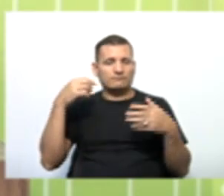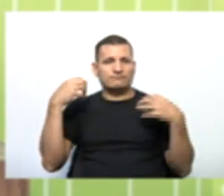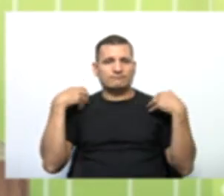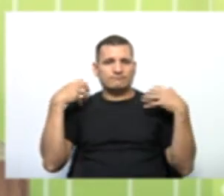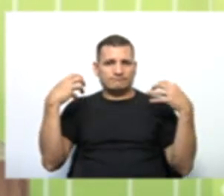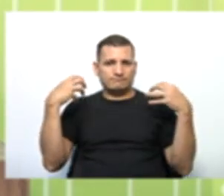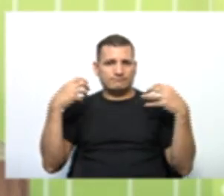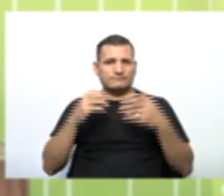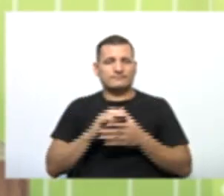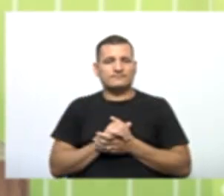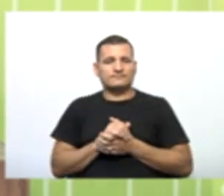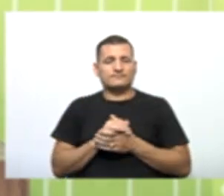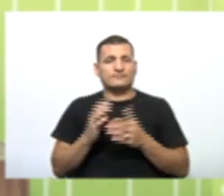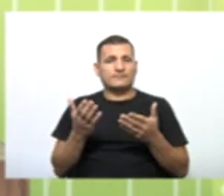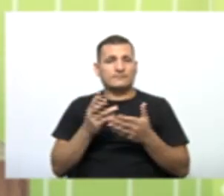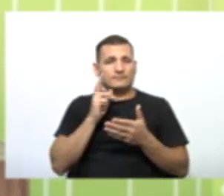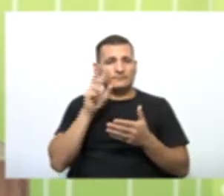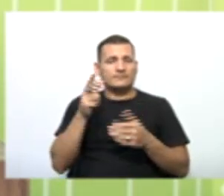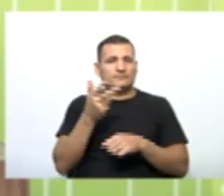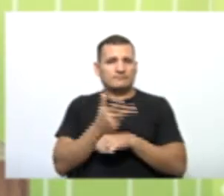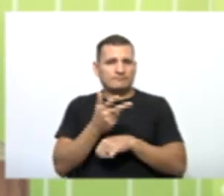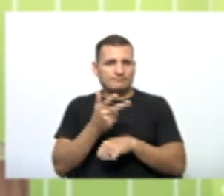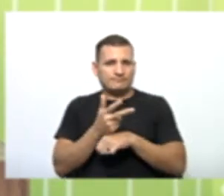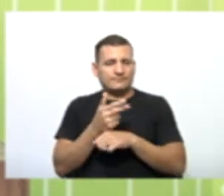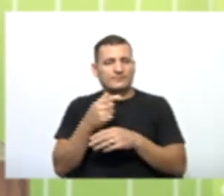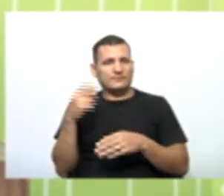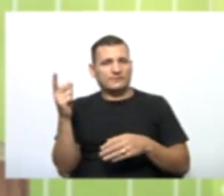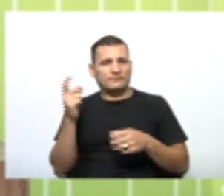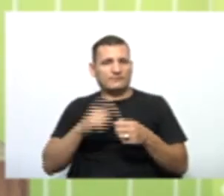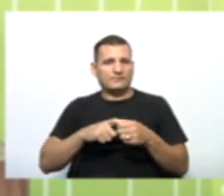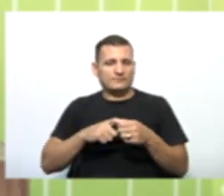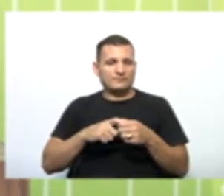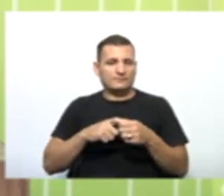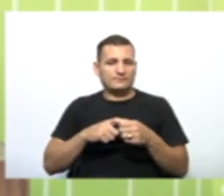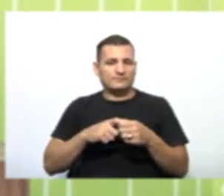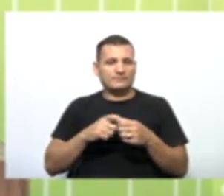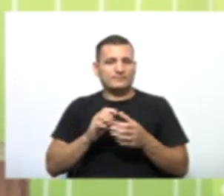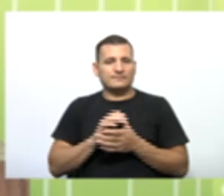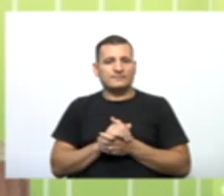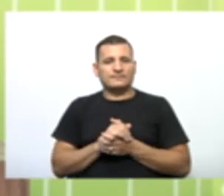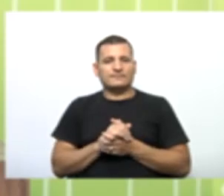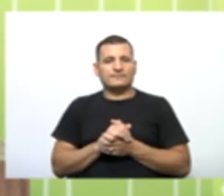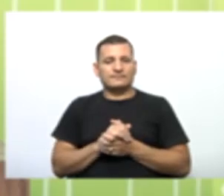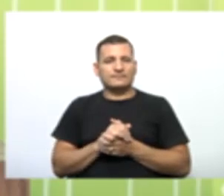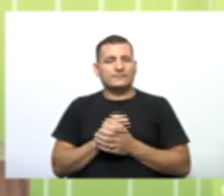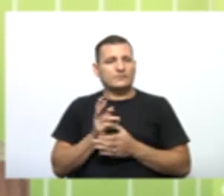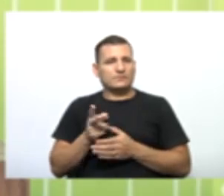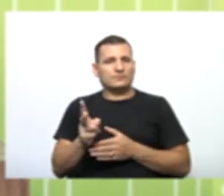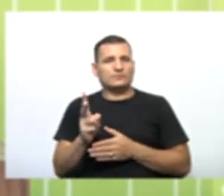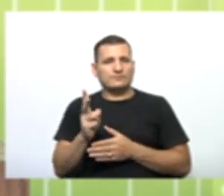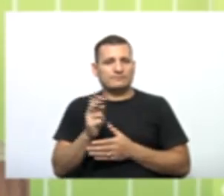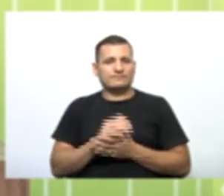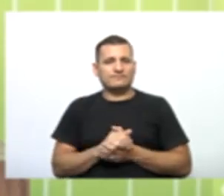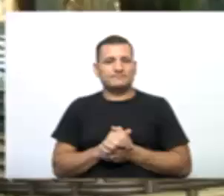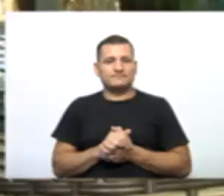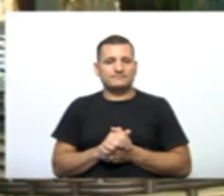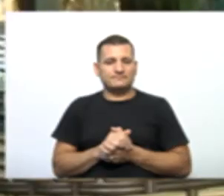vamos acompanhar agora essa externa e daqui a pouquinho a gente volta para continuar nosso aprofundamento destes